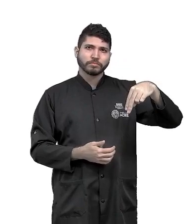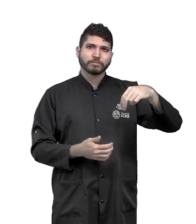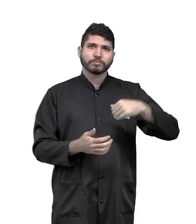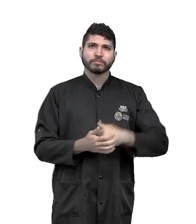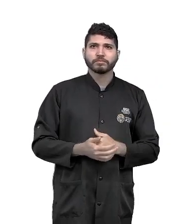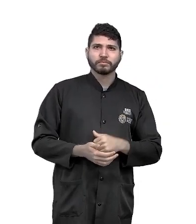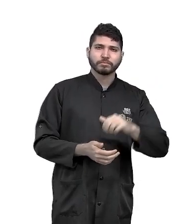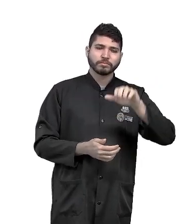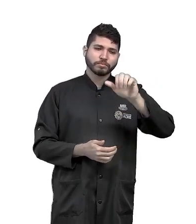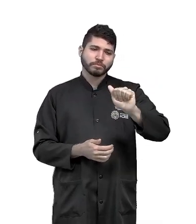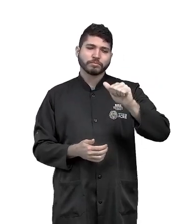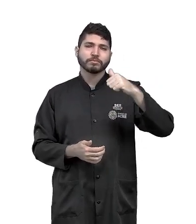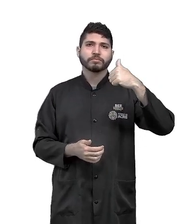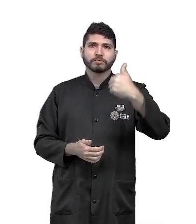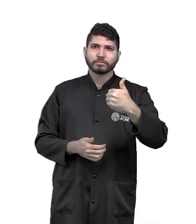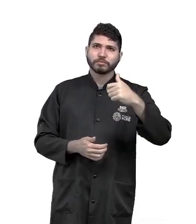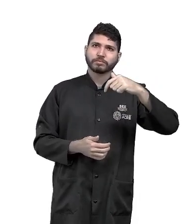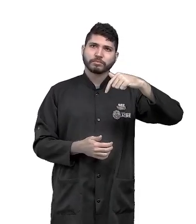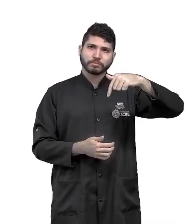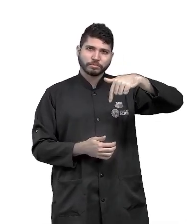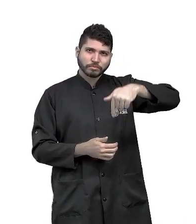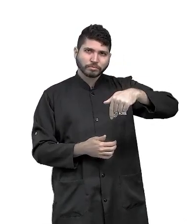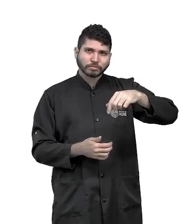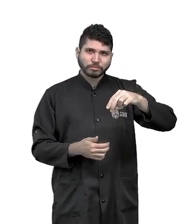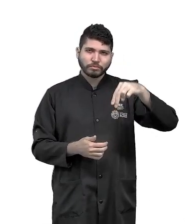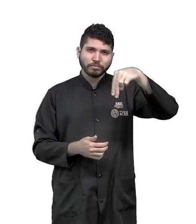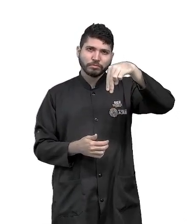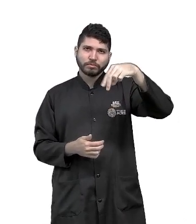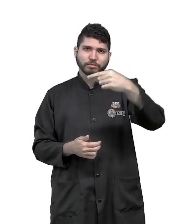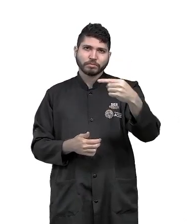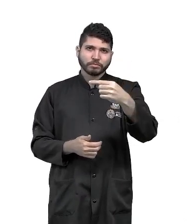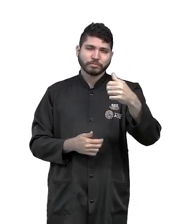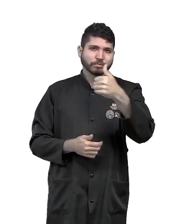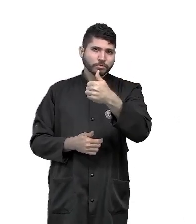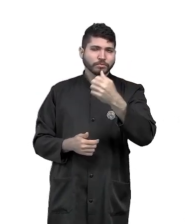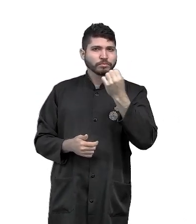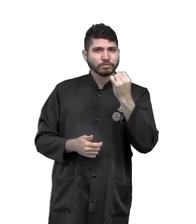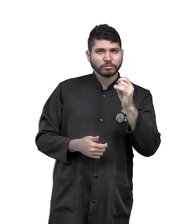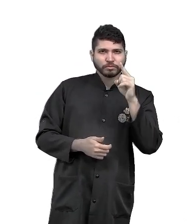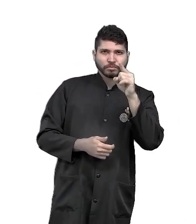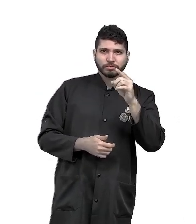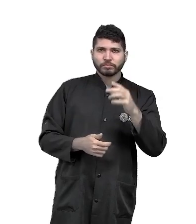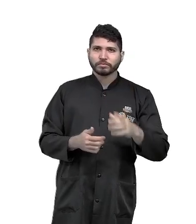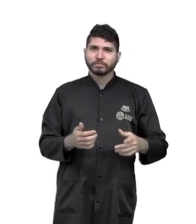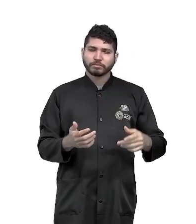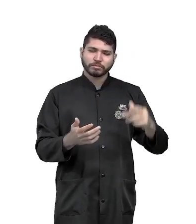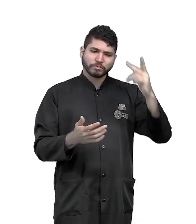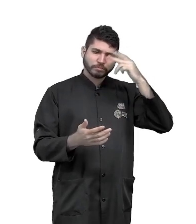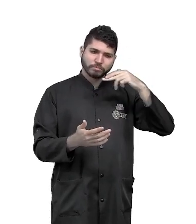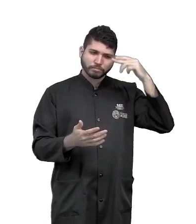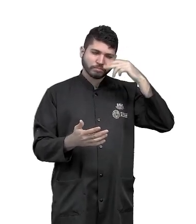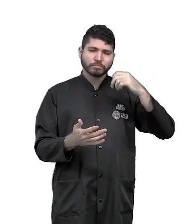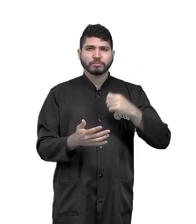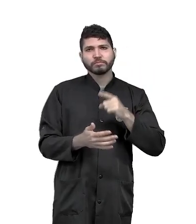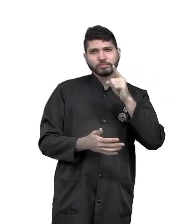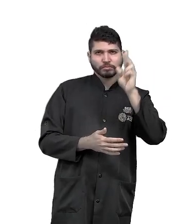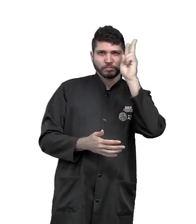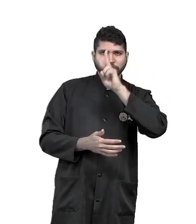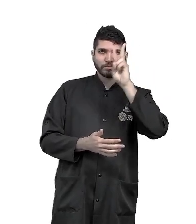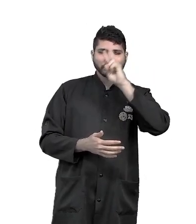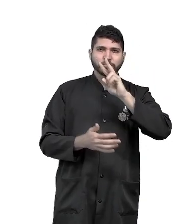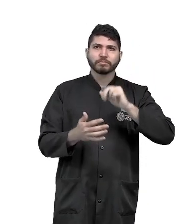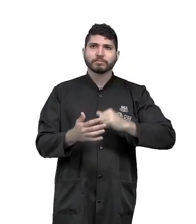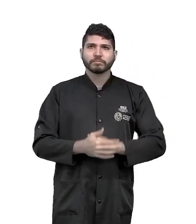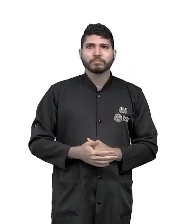o A1, o Q elevado a N menos 1. Se você está aí, estudante, verificando essas relações, você vai lembrar, por exemplo, que o primeiro